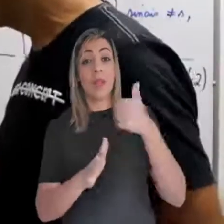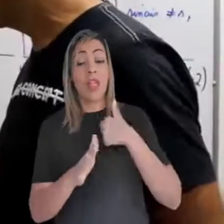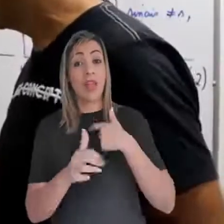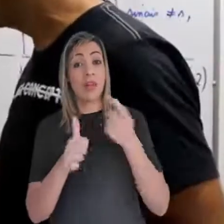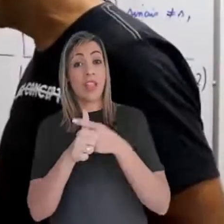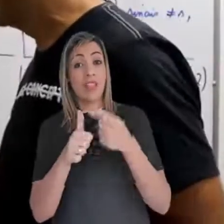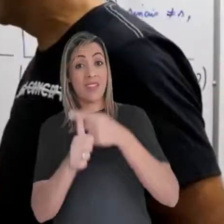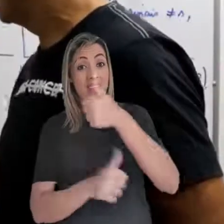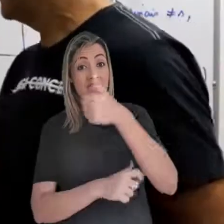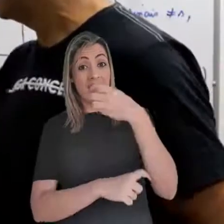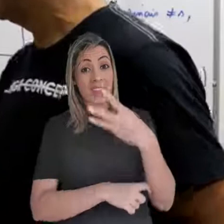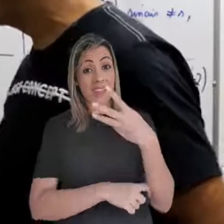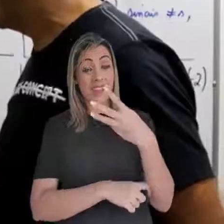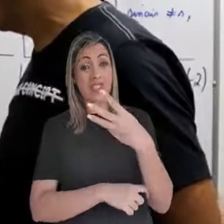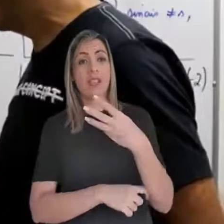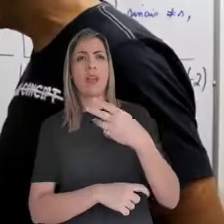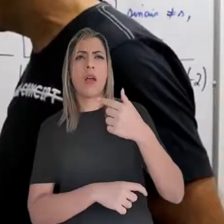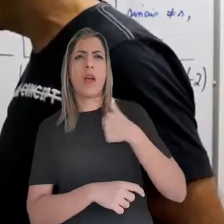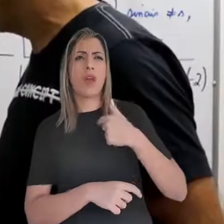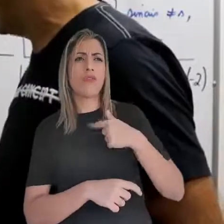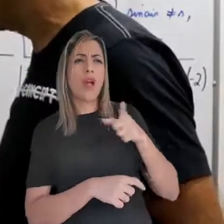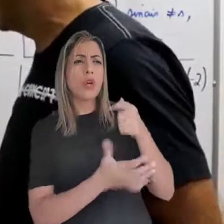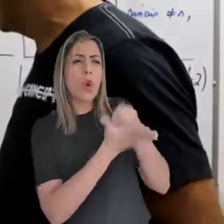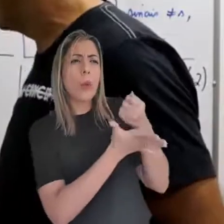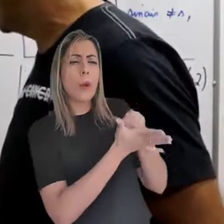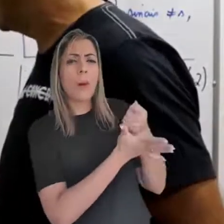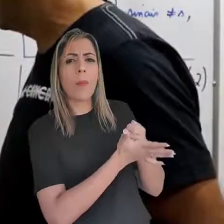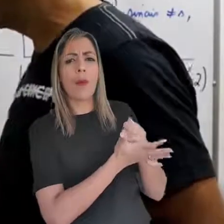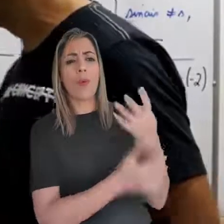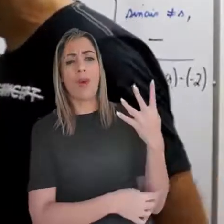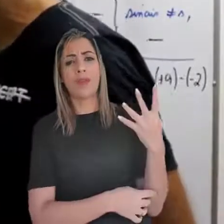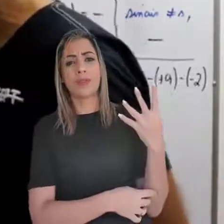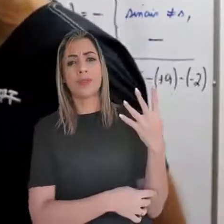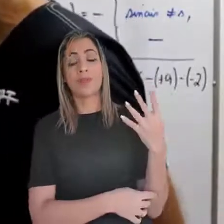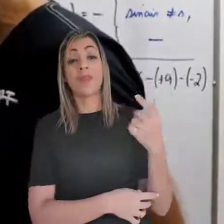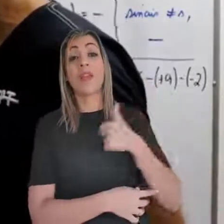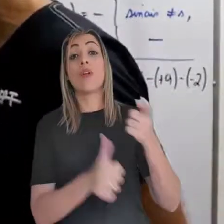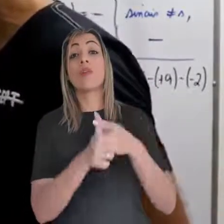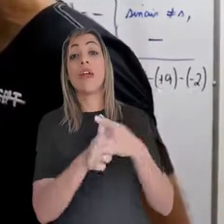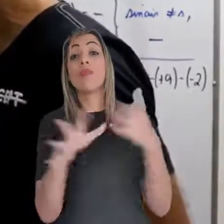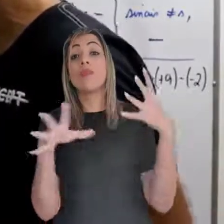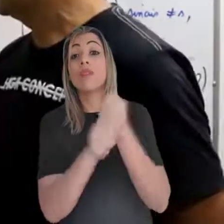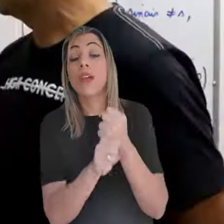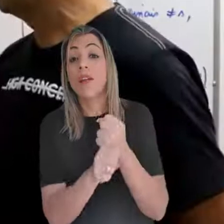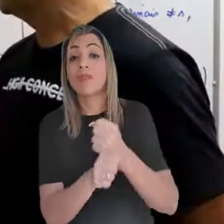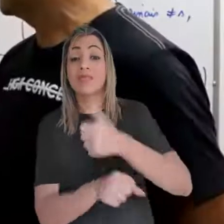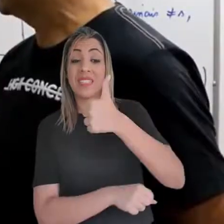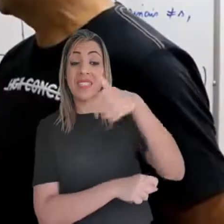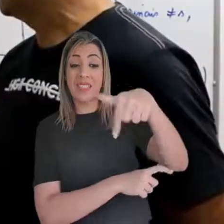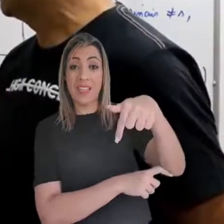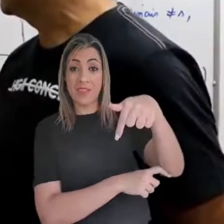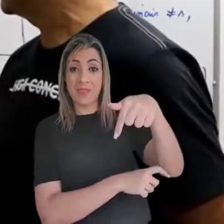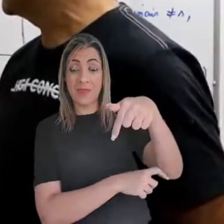eu devia 13 e fui lá e gastei 4. Eu fiquei devendo 17. E